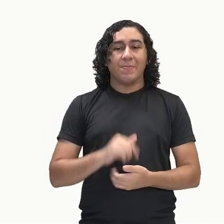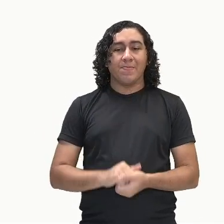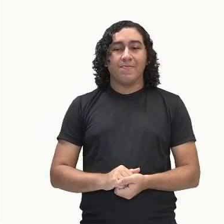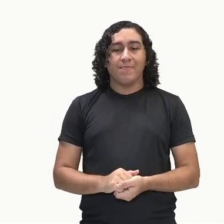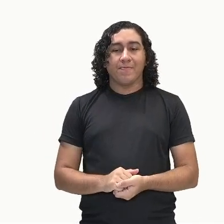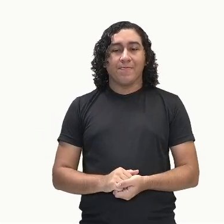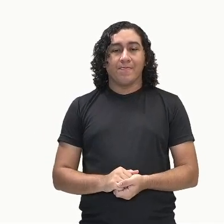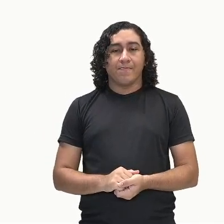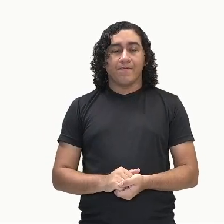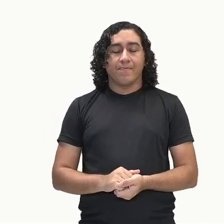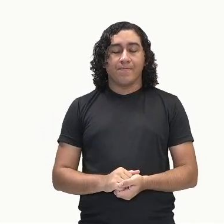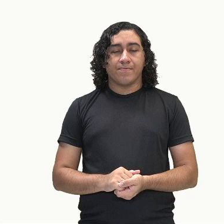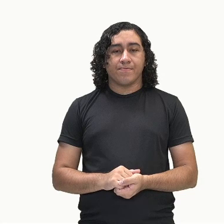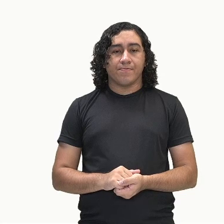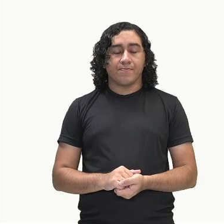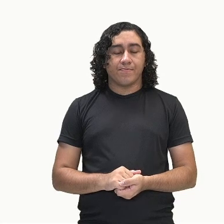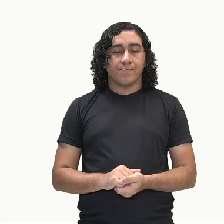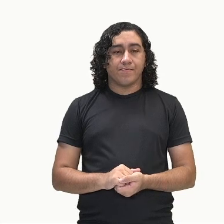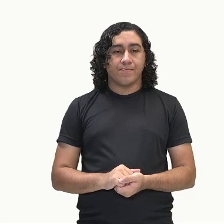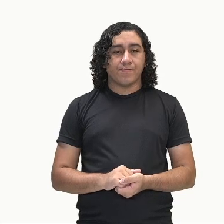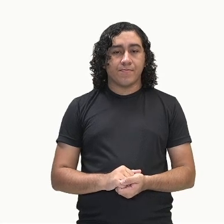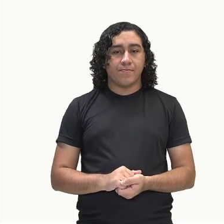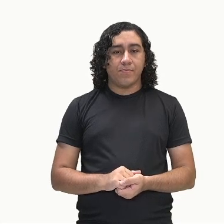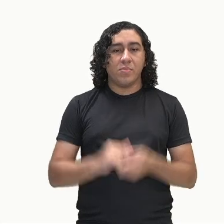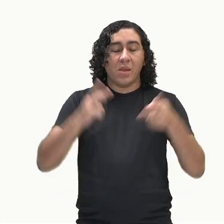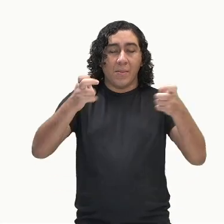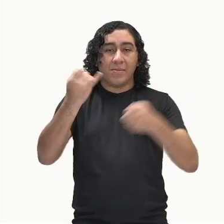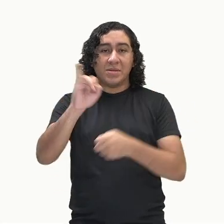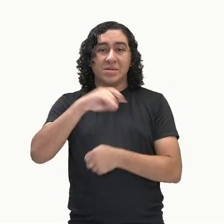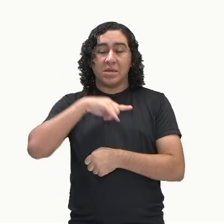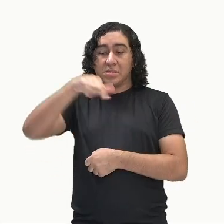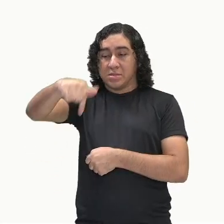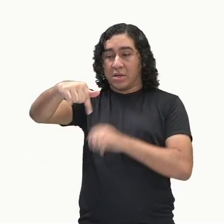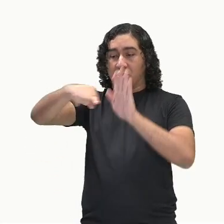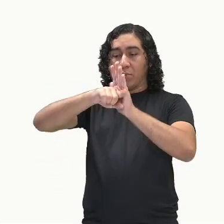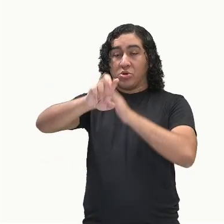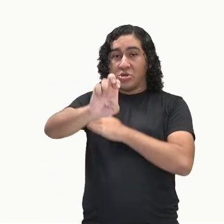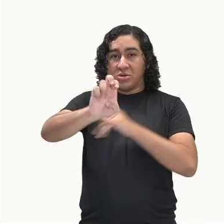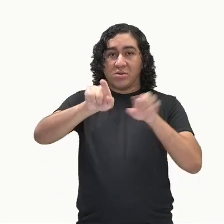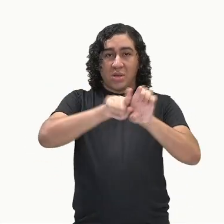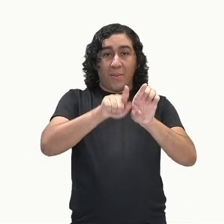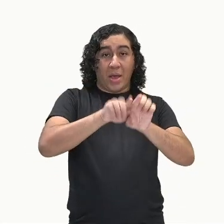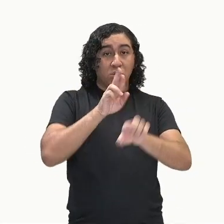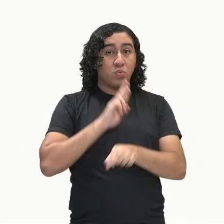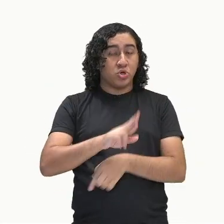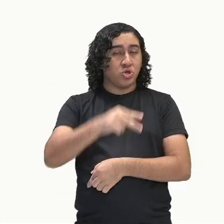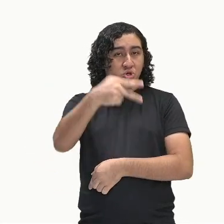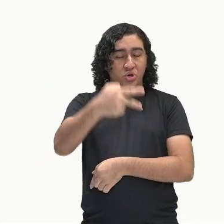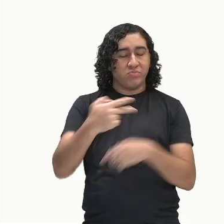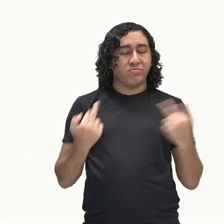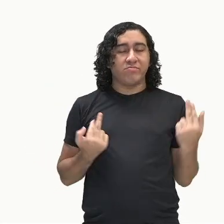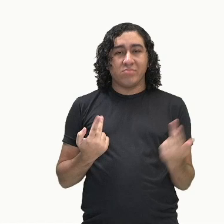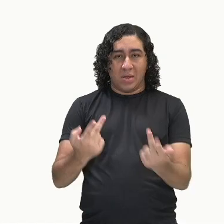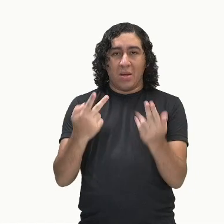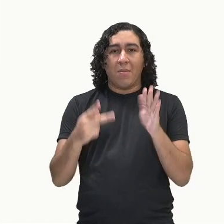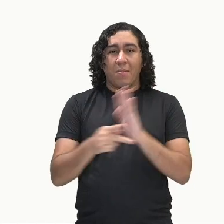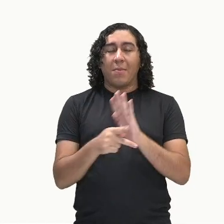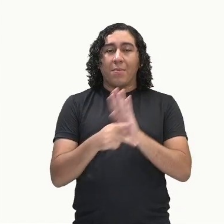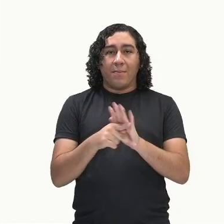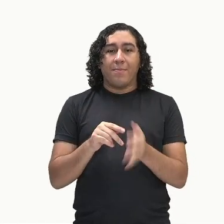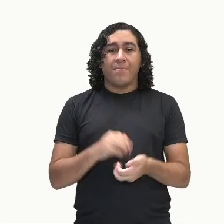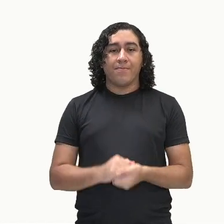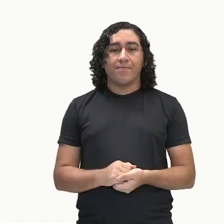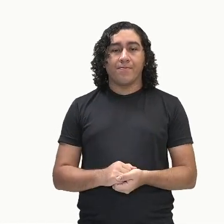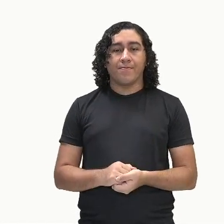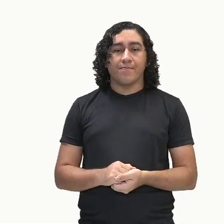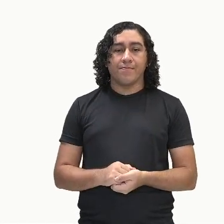5. Veja que quando eu subtraio 7 menos 5, também eu obtenho os mesmos 2, que é a razão. Tá?